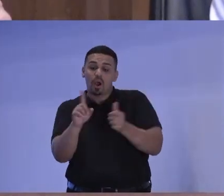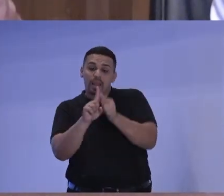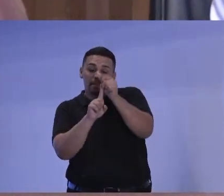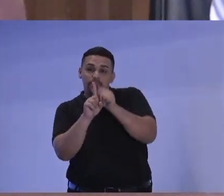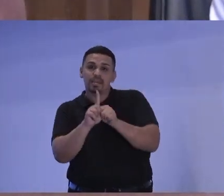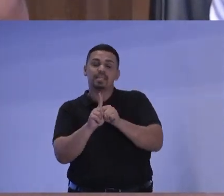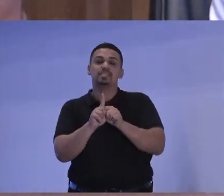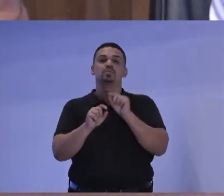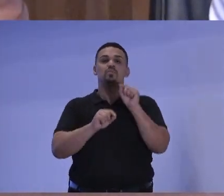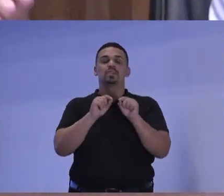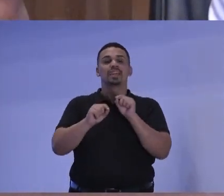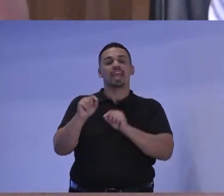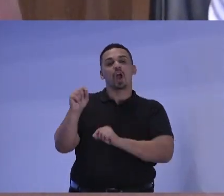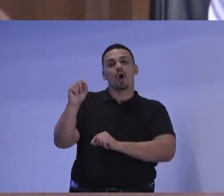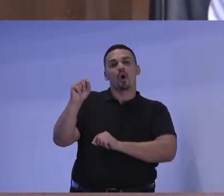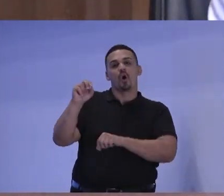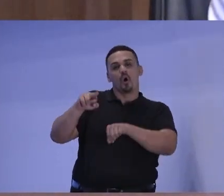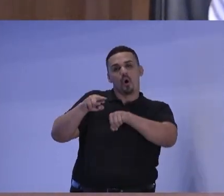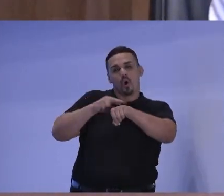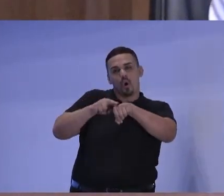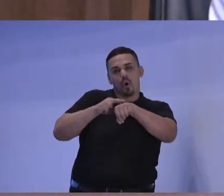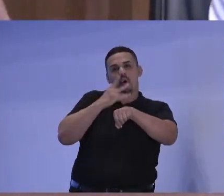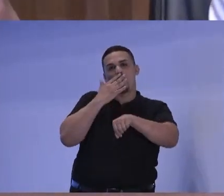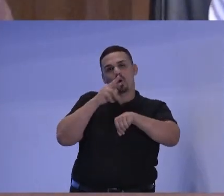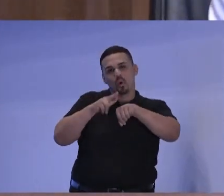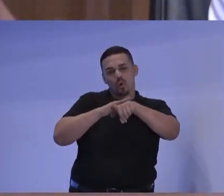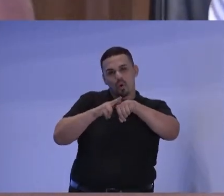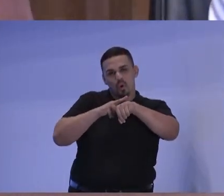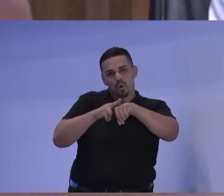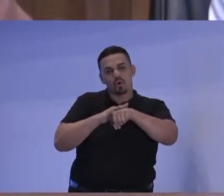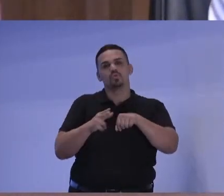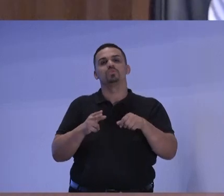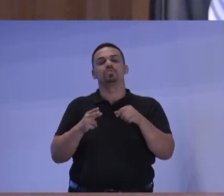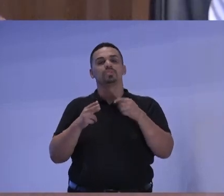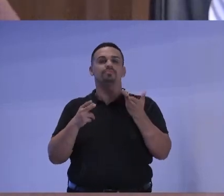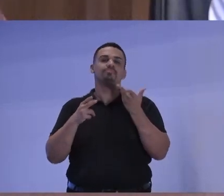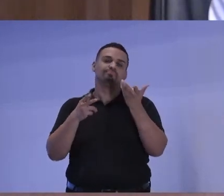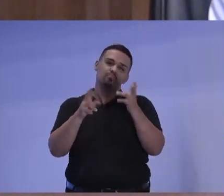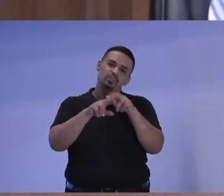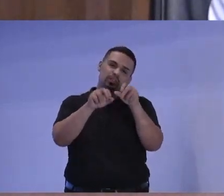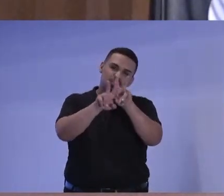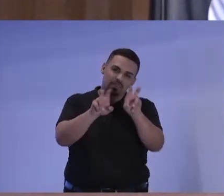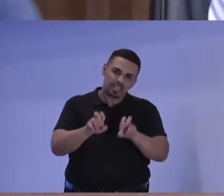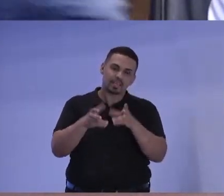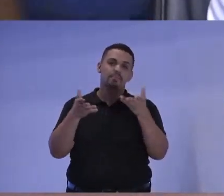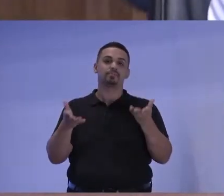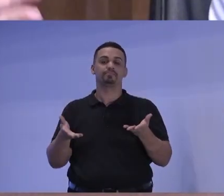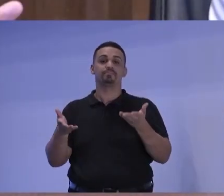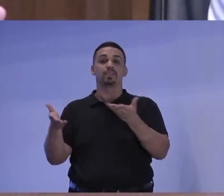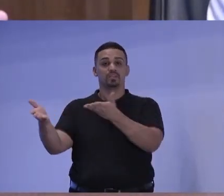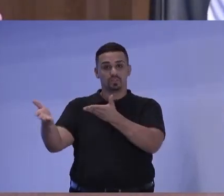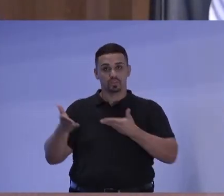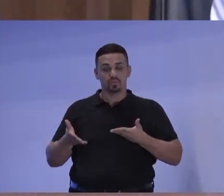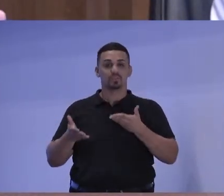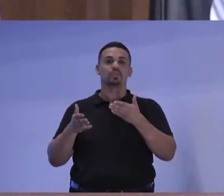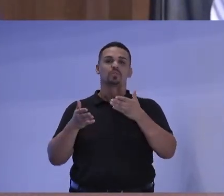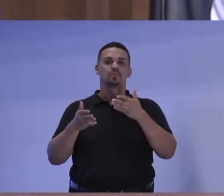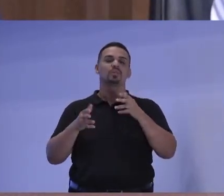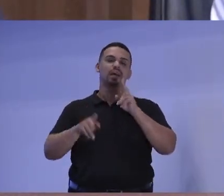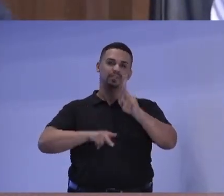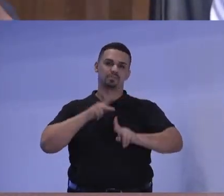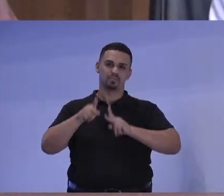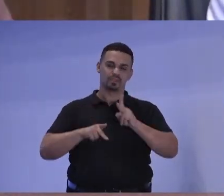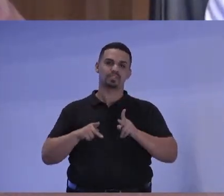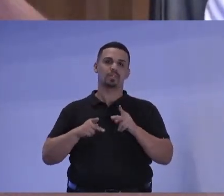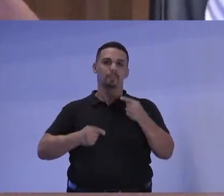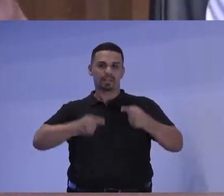sobre o tema e a possibilidade da gente trazer a sociedade para refletir. A transmissão de hoje é parte desse processo, mas eu acho que a gente precisa ampliar.